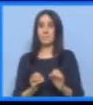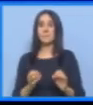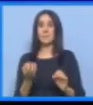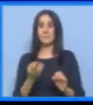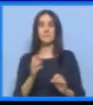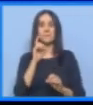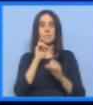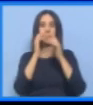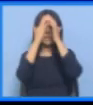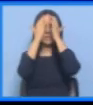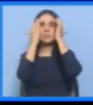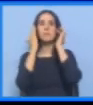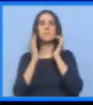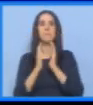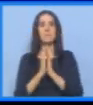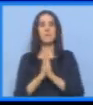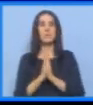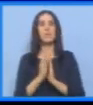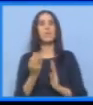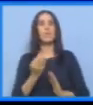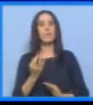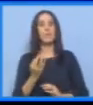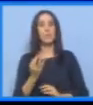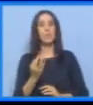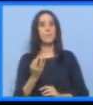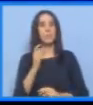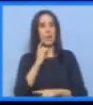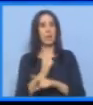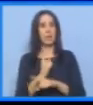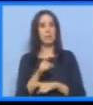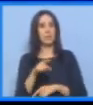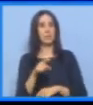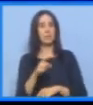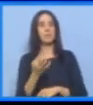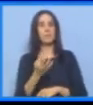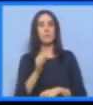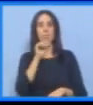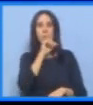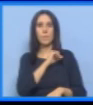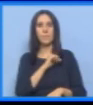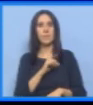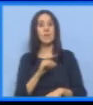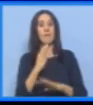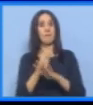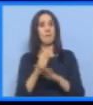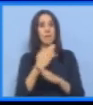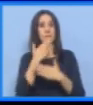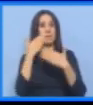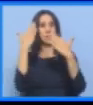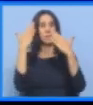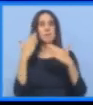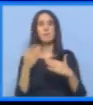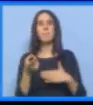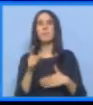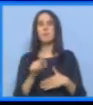As irmãs organizaram, a propósito disto, organizaram esta festa da Ação de Graças, mas